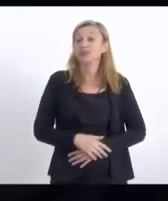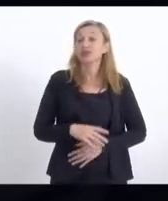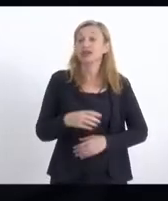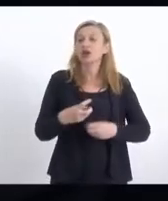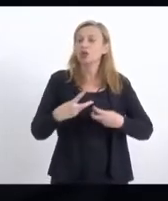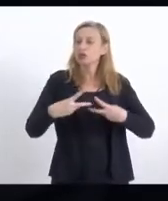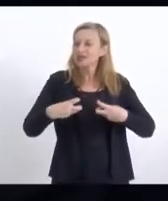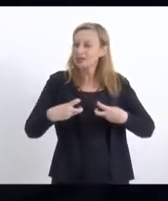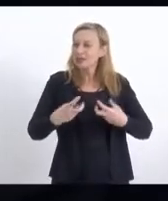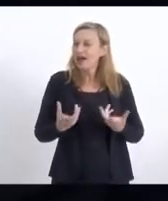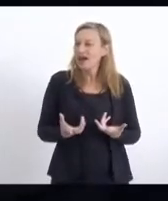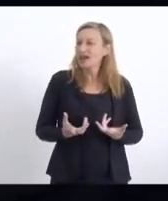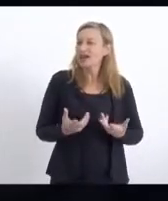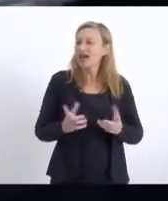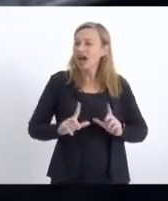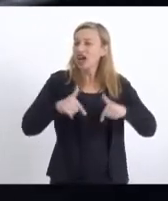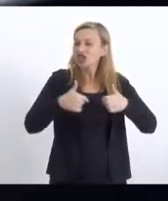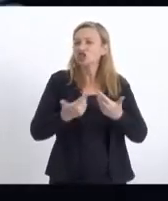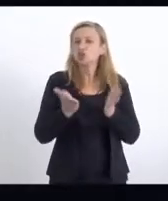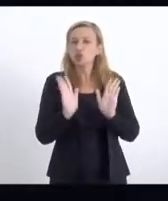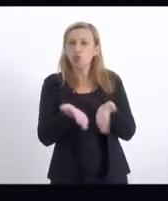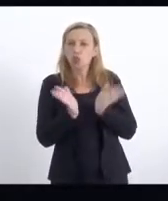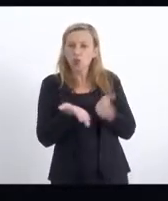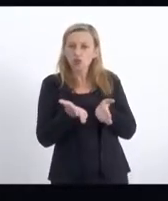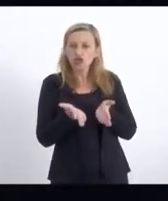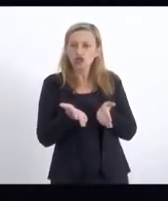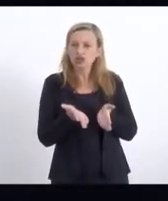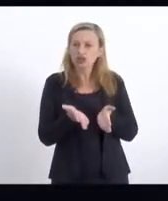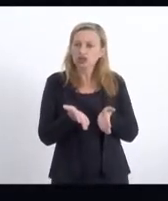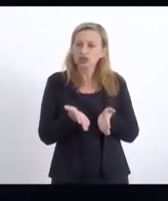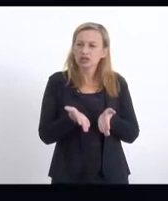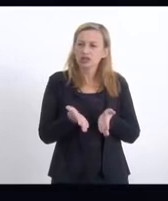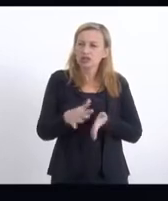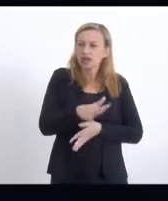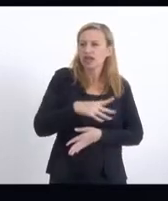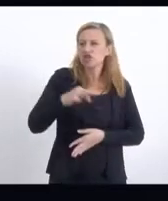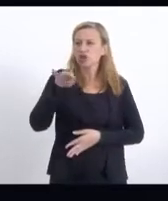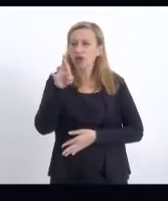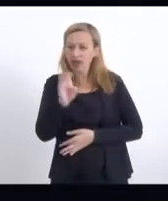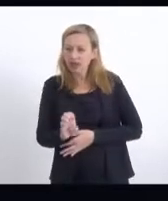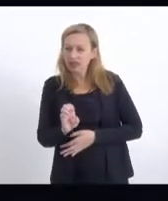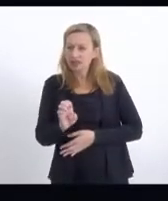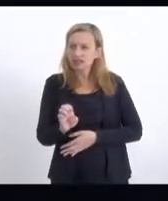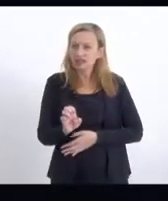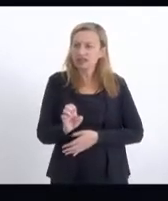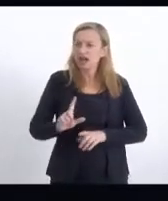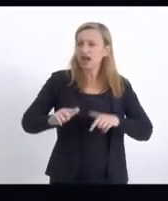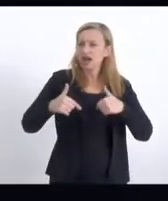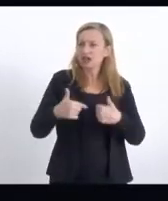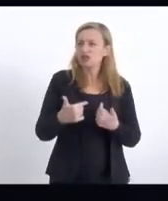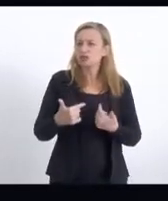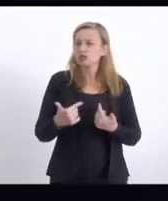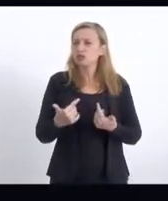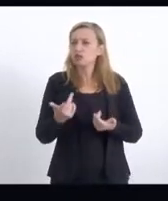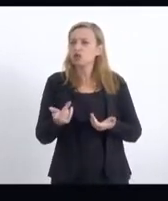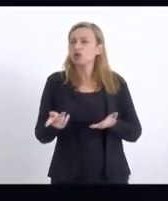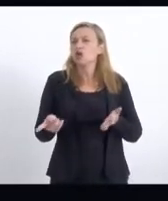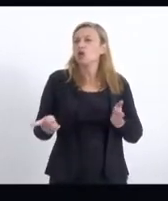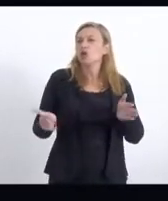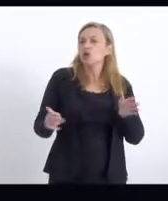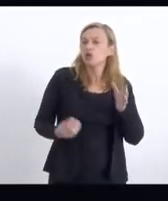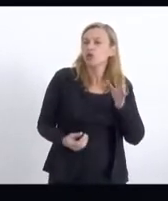SEBRAE atuando hoje na região noroeste. Nós atuamos com projetos de